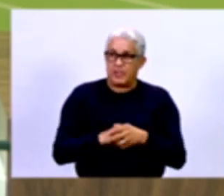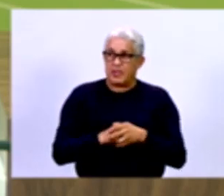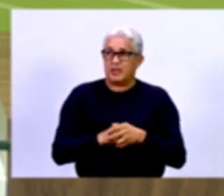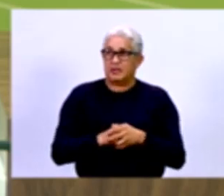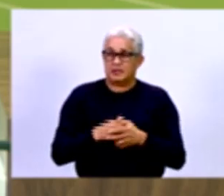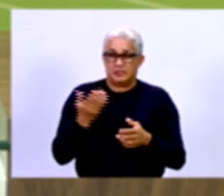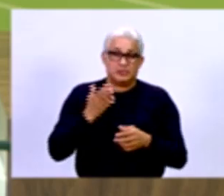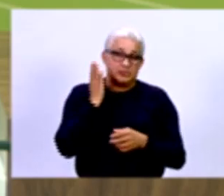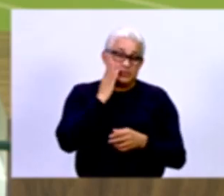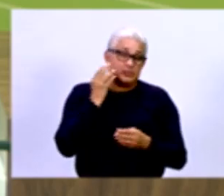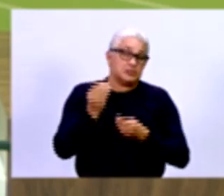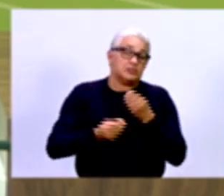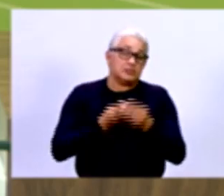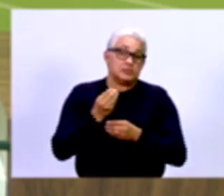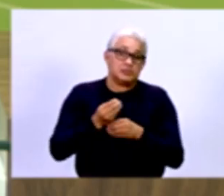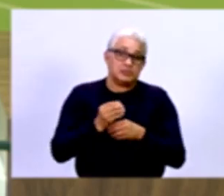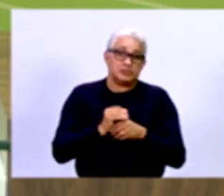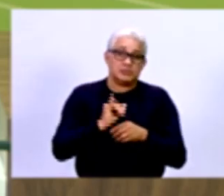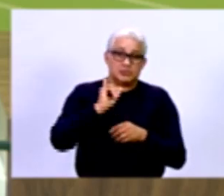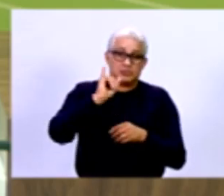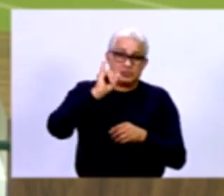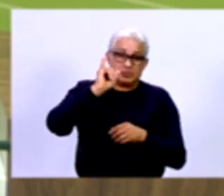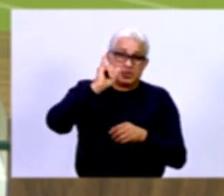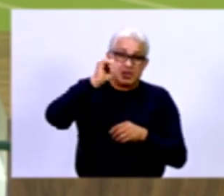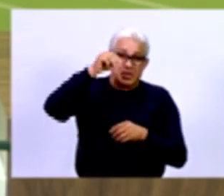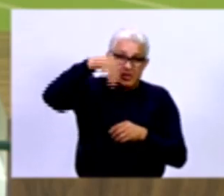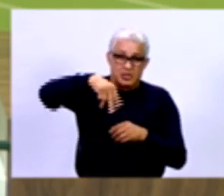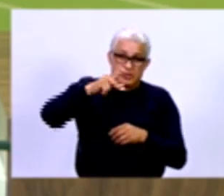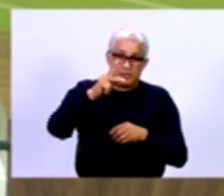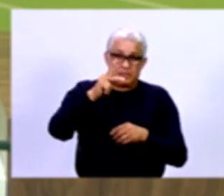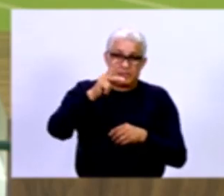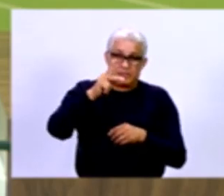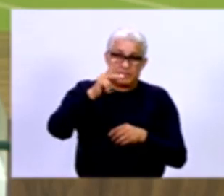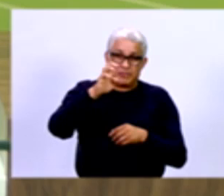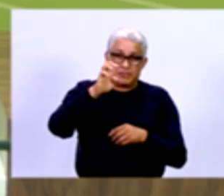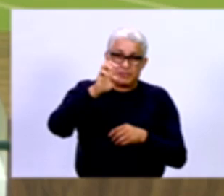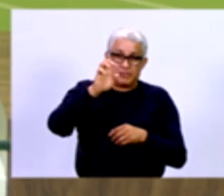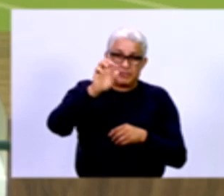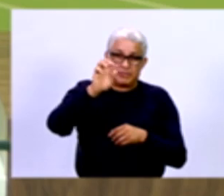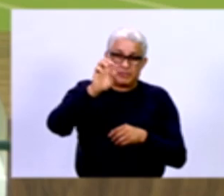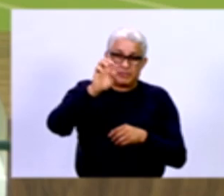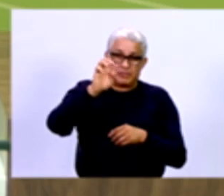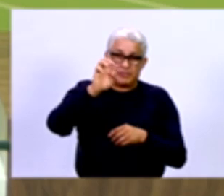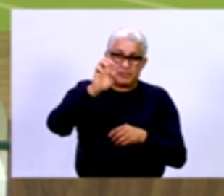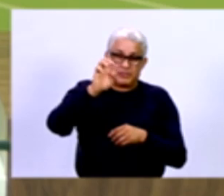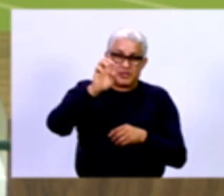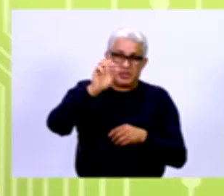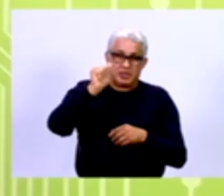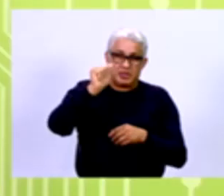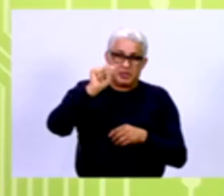gostaria de saber de que maneira o impeachment de um presidente poderia influenciar nas exportações.